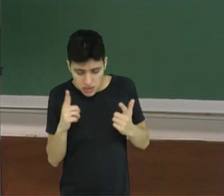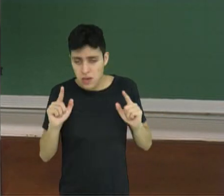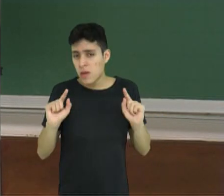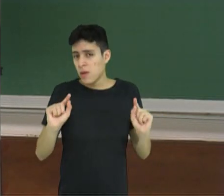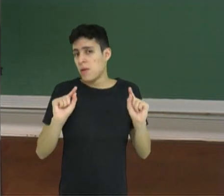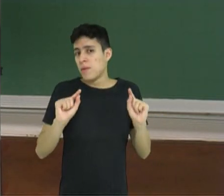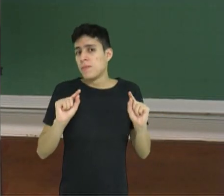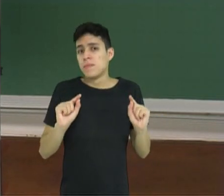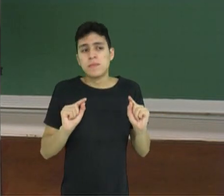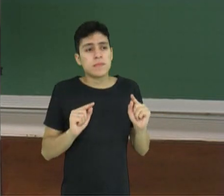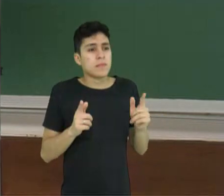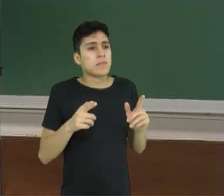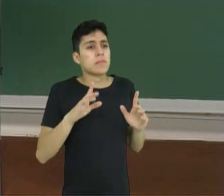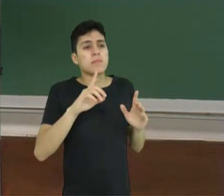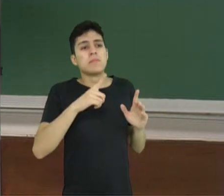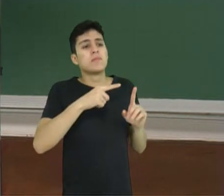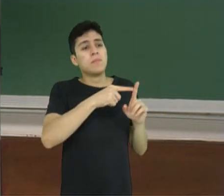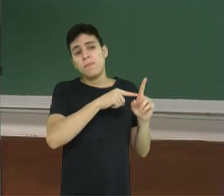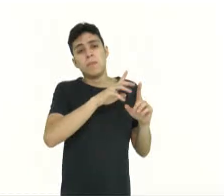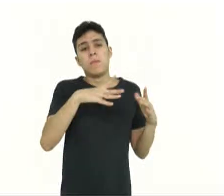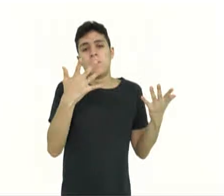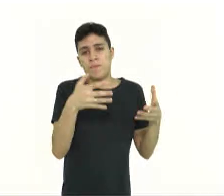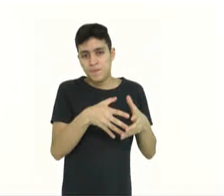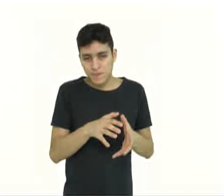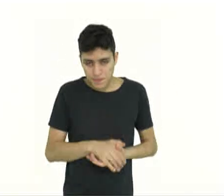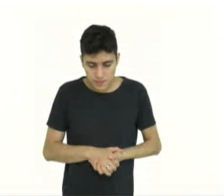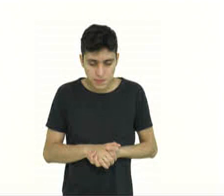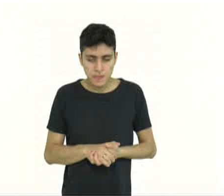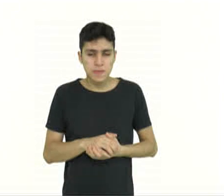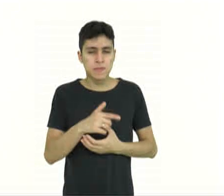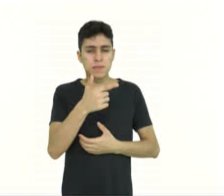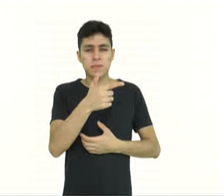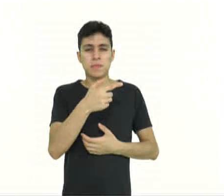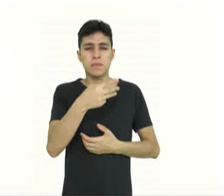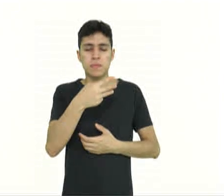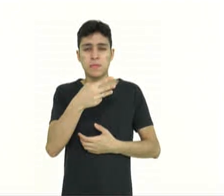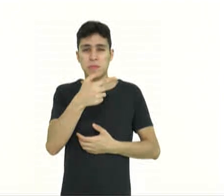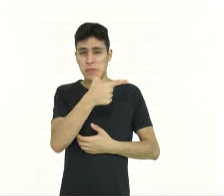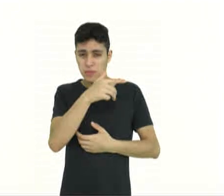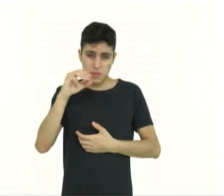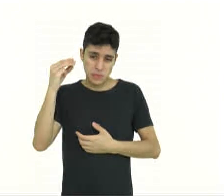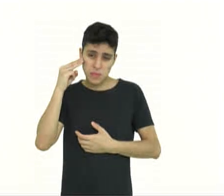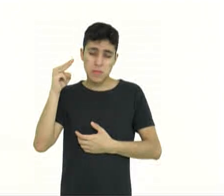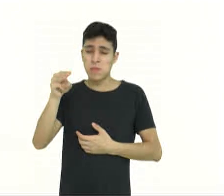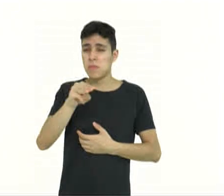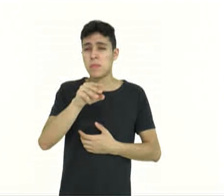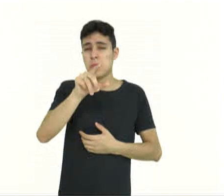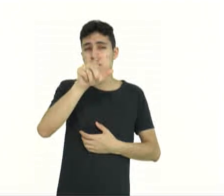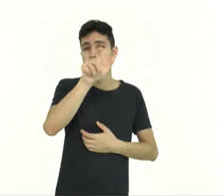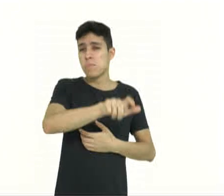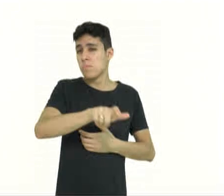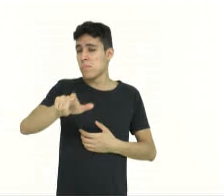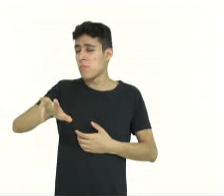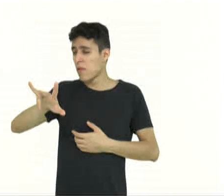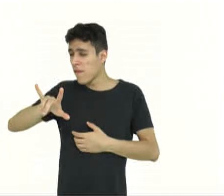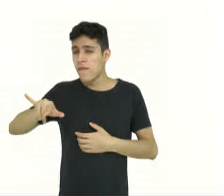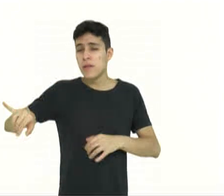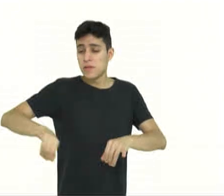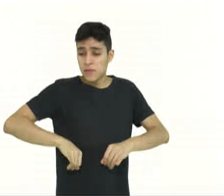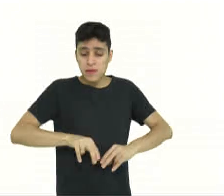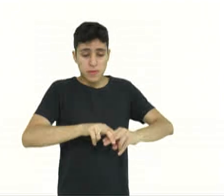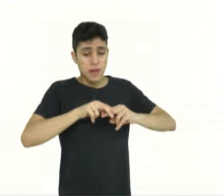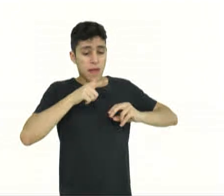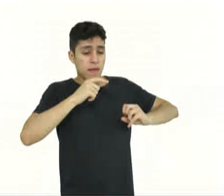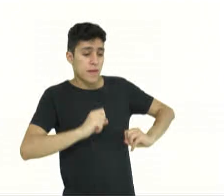de indivíduos de uma espécie. Aproximadamente 200 milhões de indivíduos serão afetados com o aumento do nível do mar e